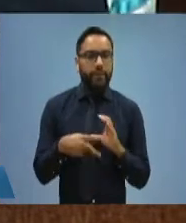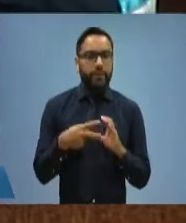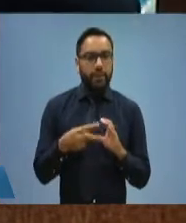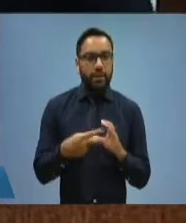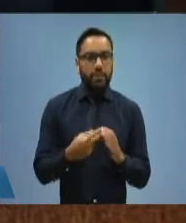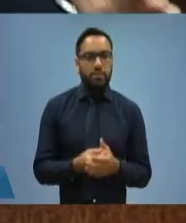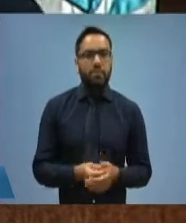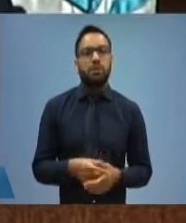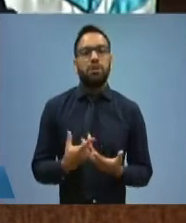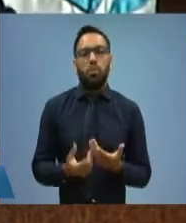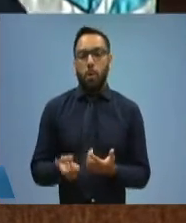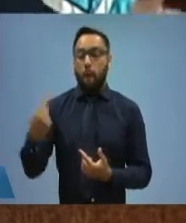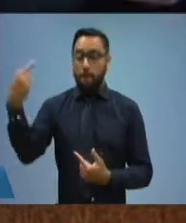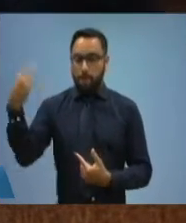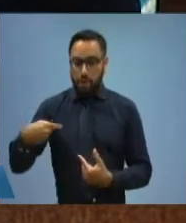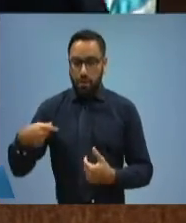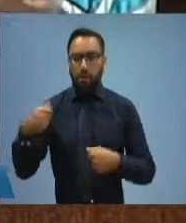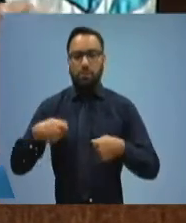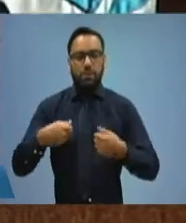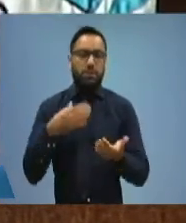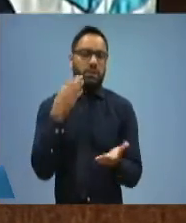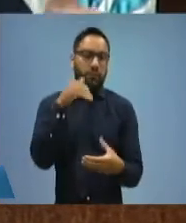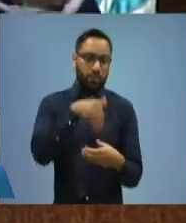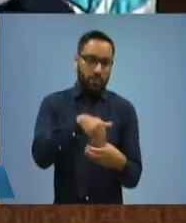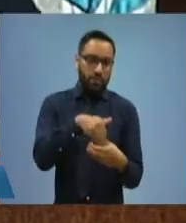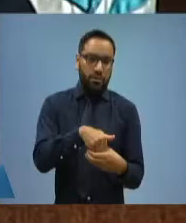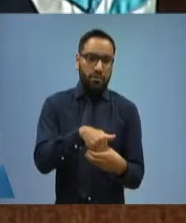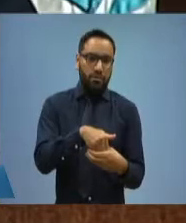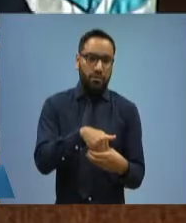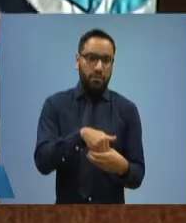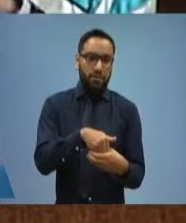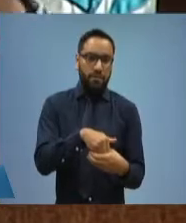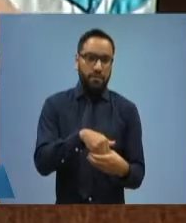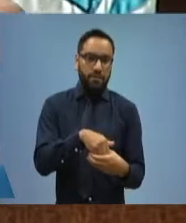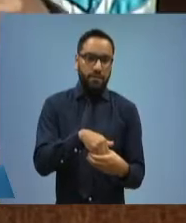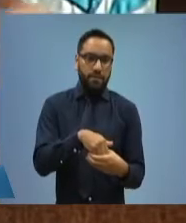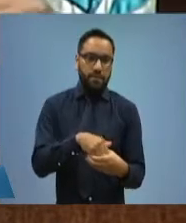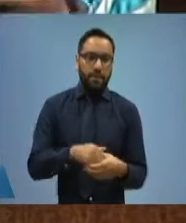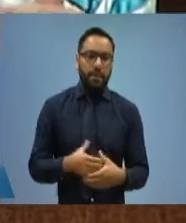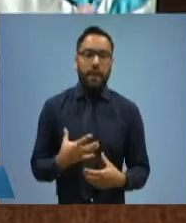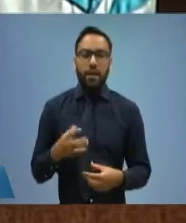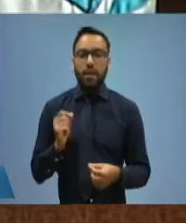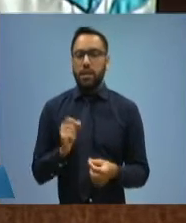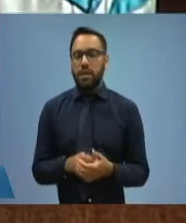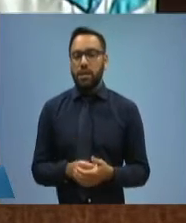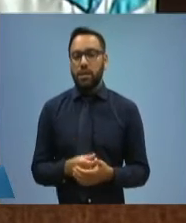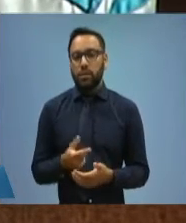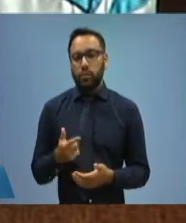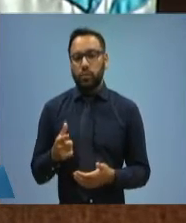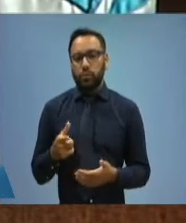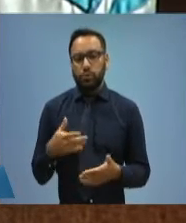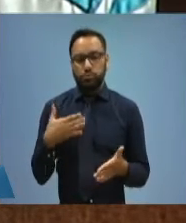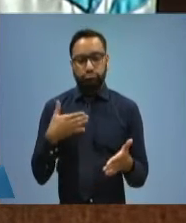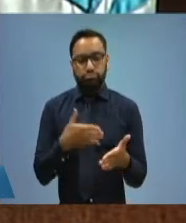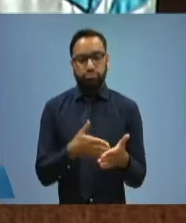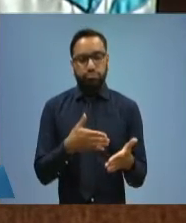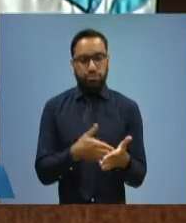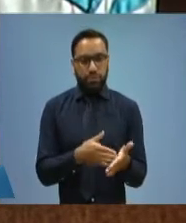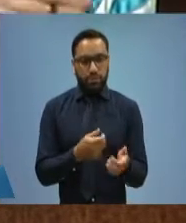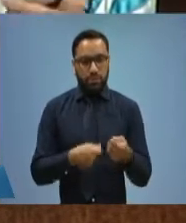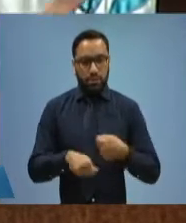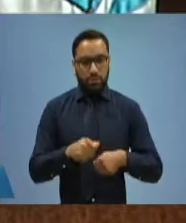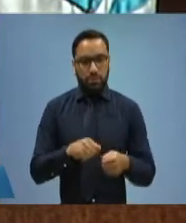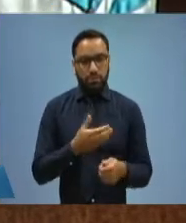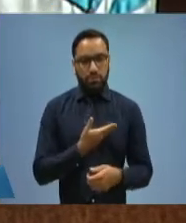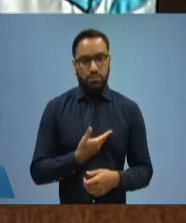é mandado tem que votar, eu queria pedir que isso não tenha interferência direta nenhuma na administração pública. O senhor